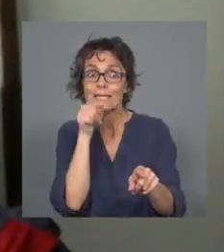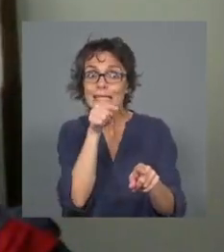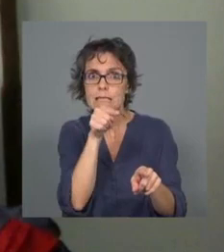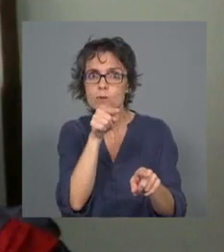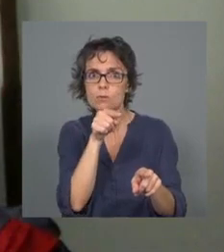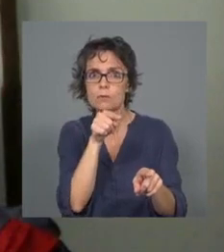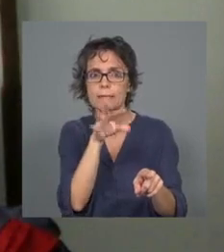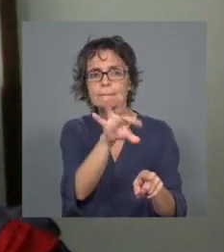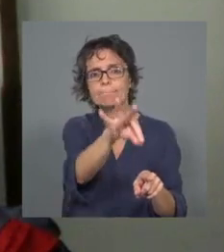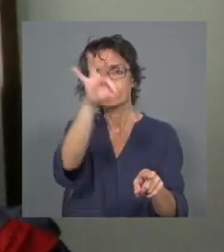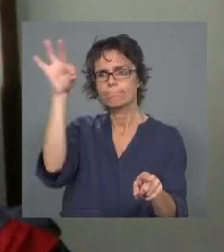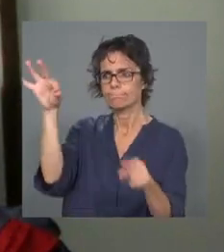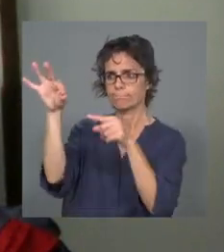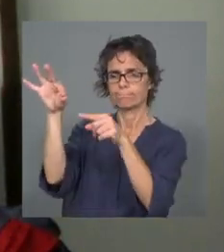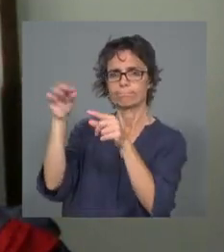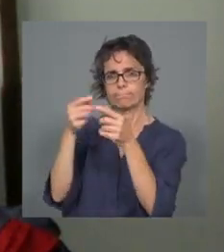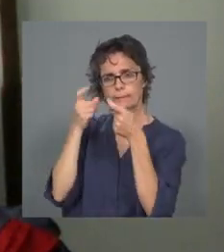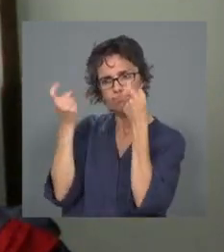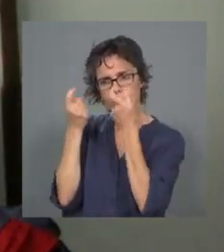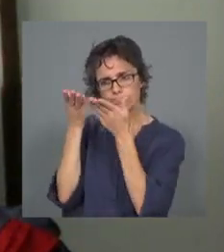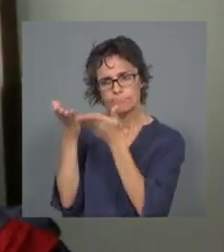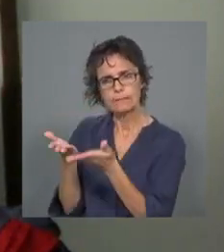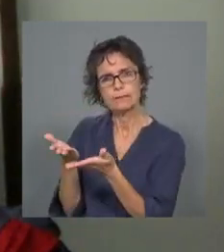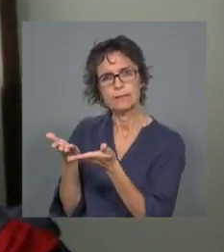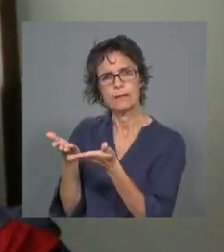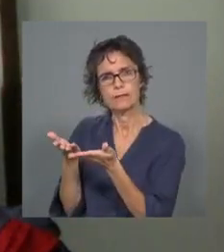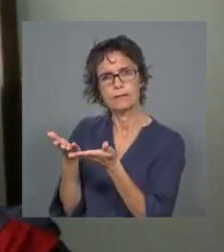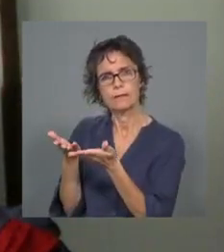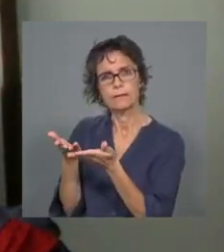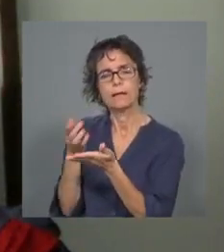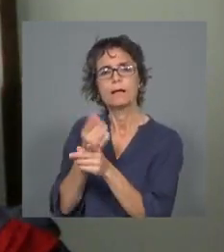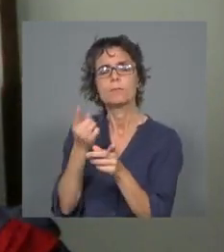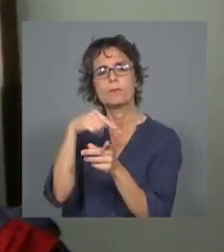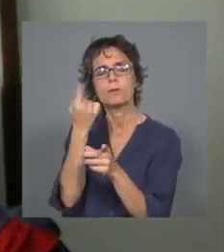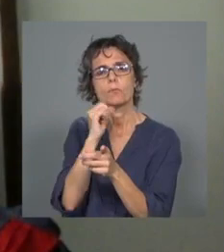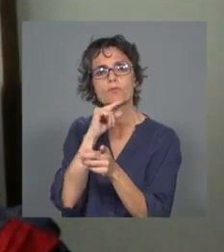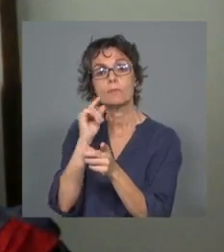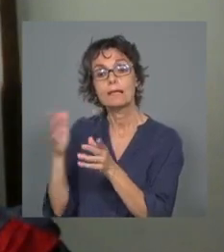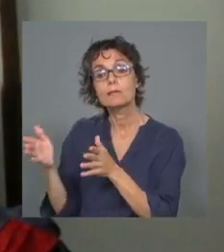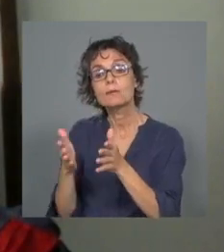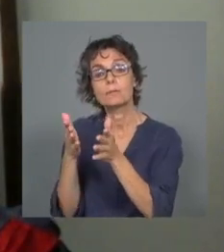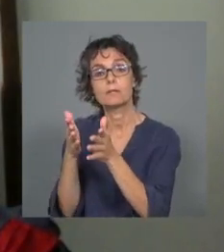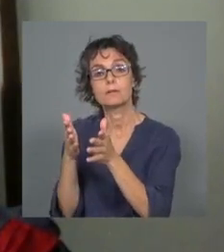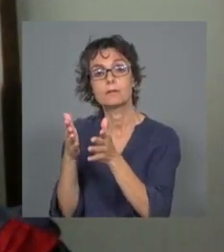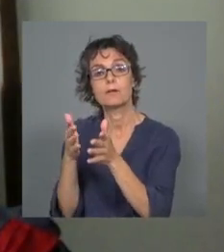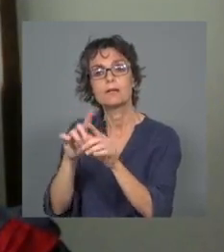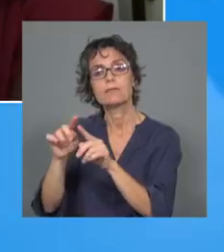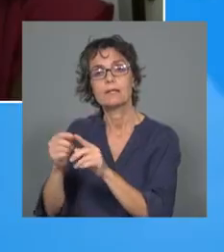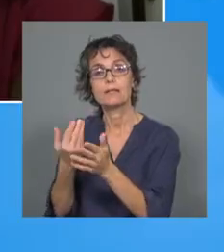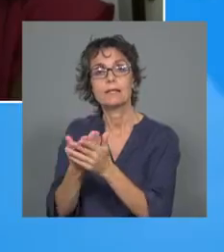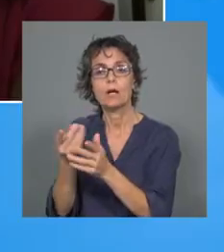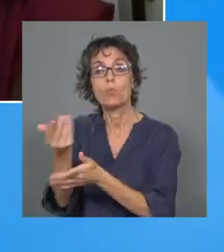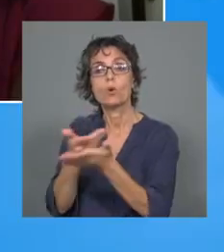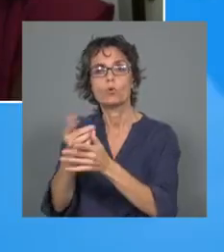ser revisitado e questionado para se, de facto, encontrar caminhos diferentes para uma economia melhor. Parece-lhe